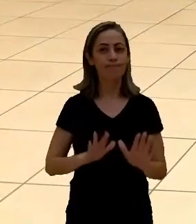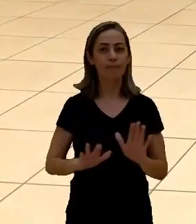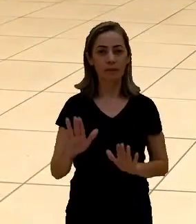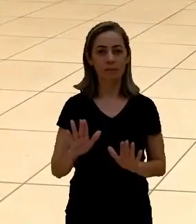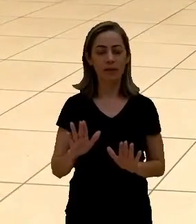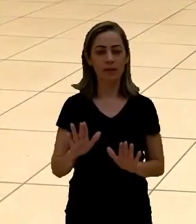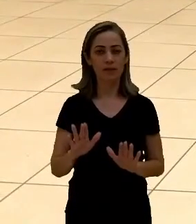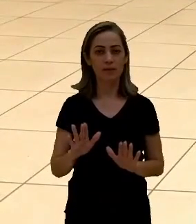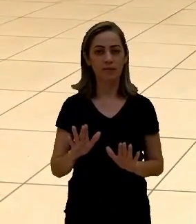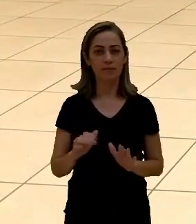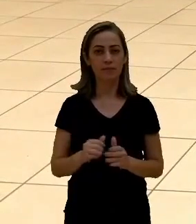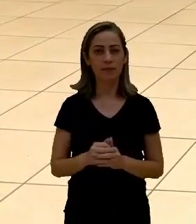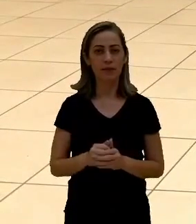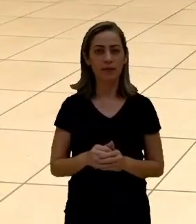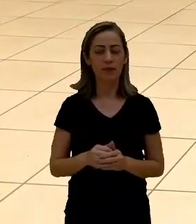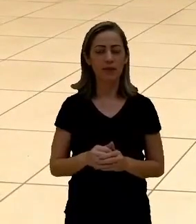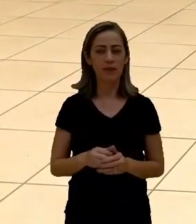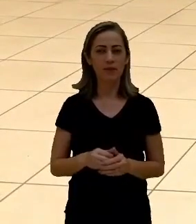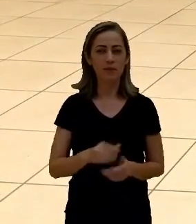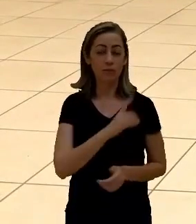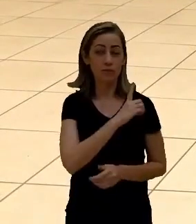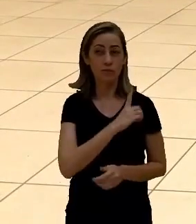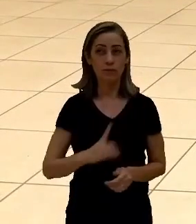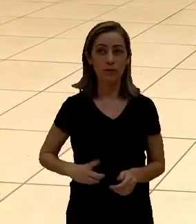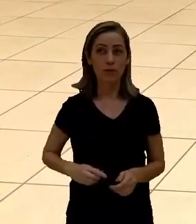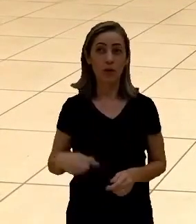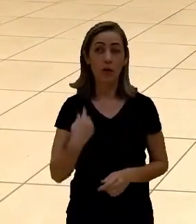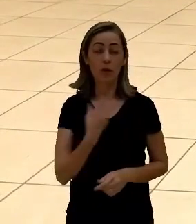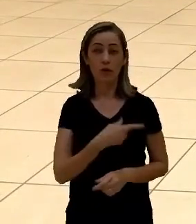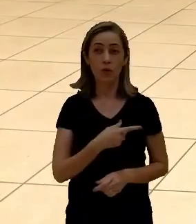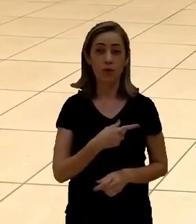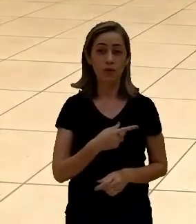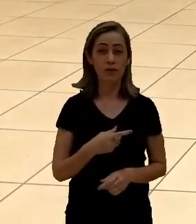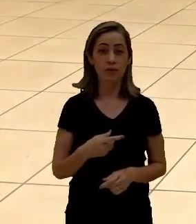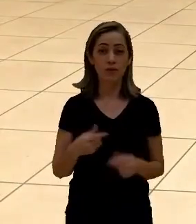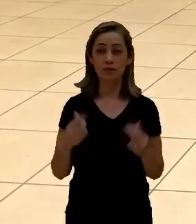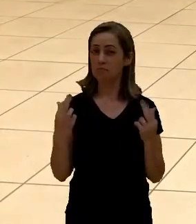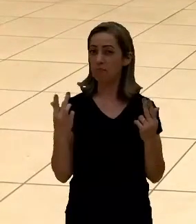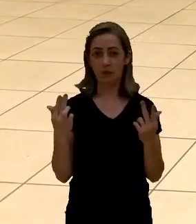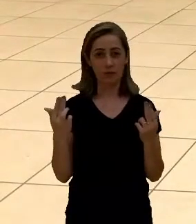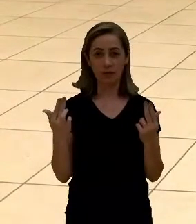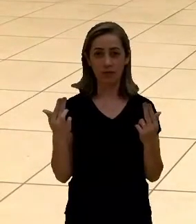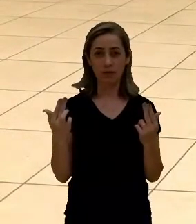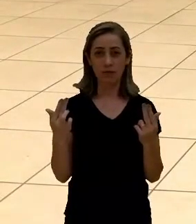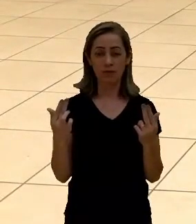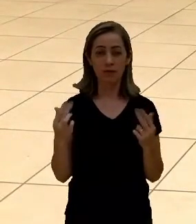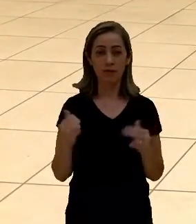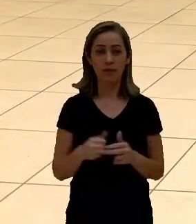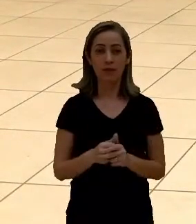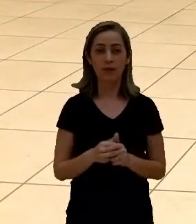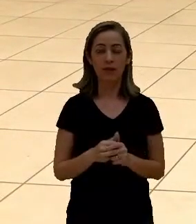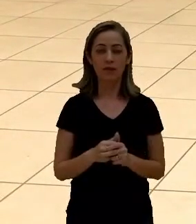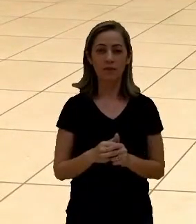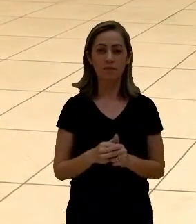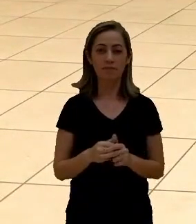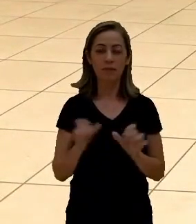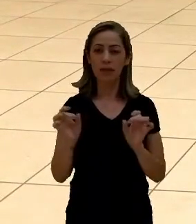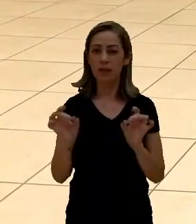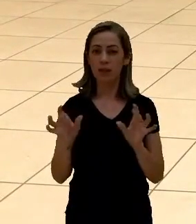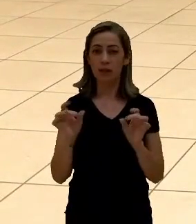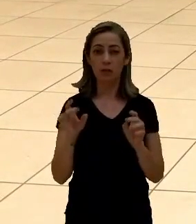diácono nós Não nascemos iguais cada um tem a sua prévia formação e cada um tem a sua